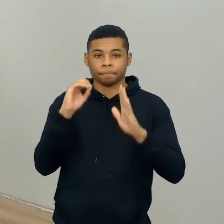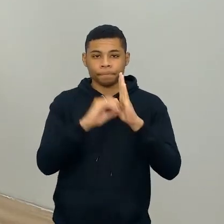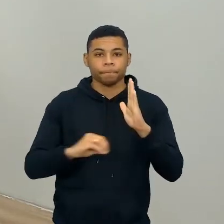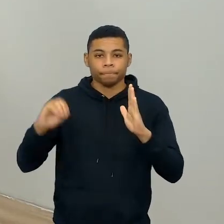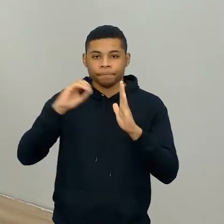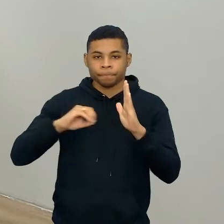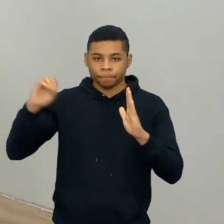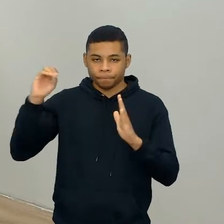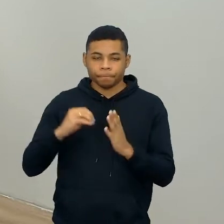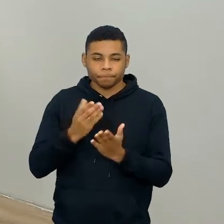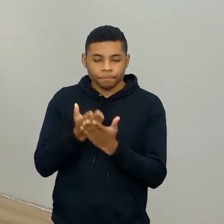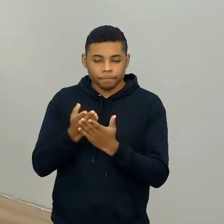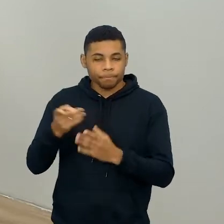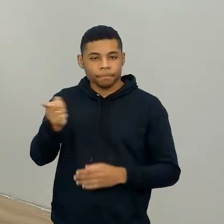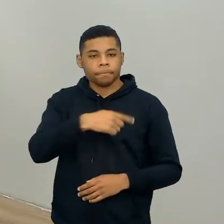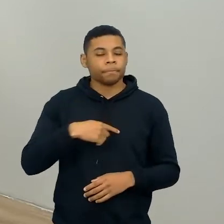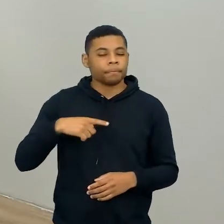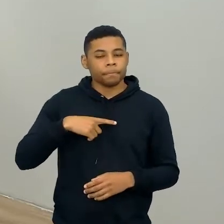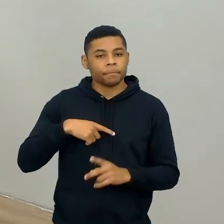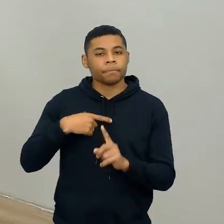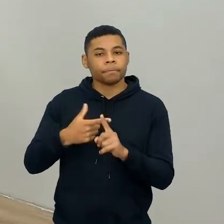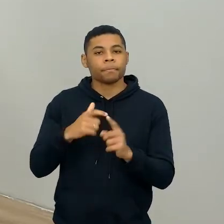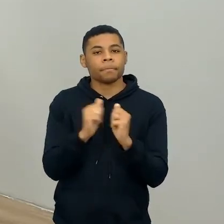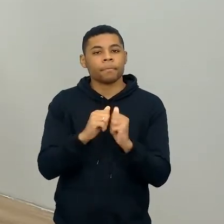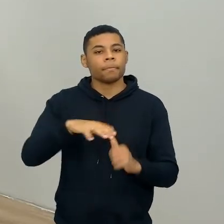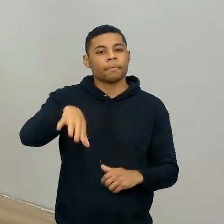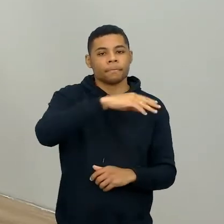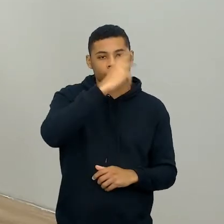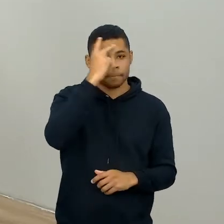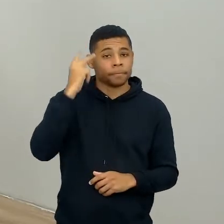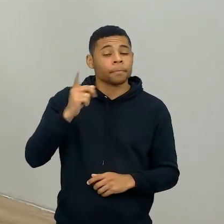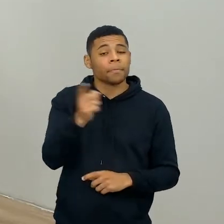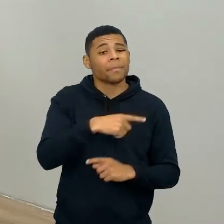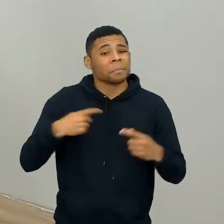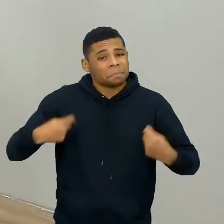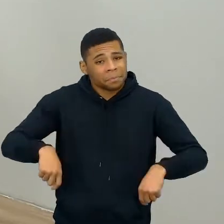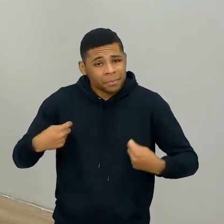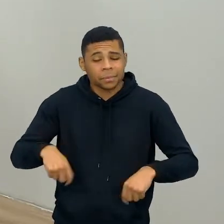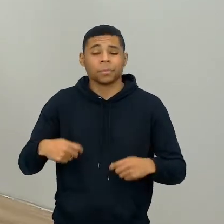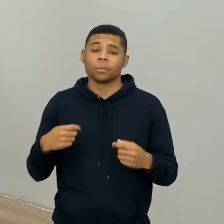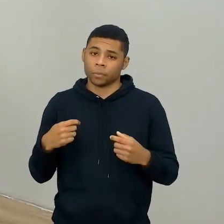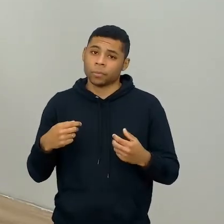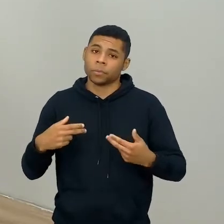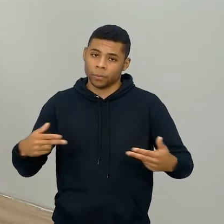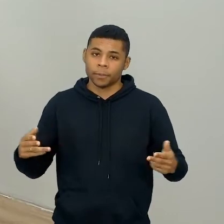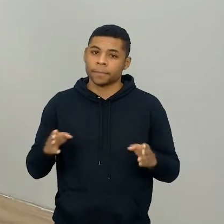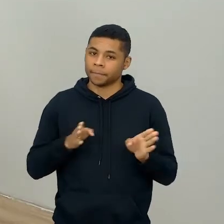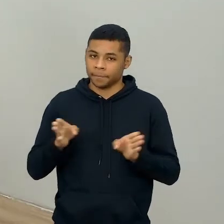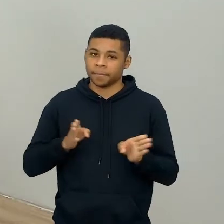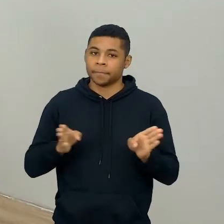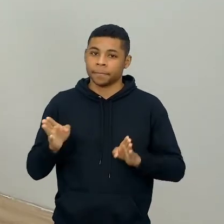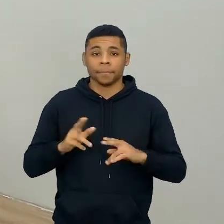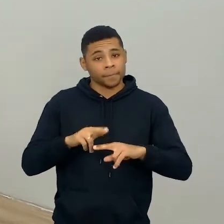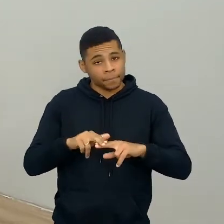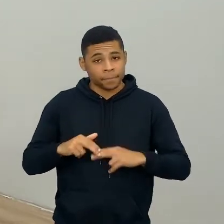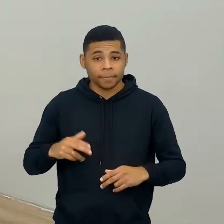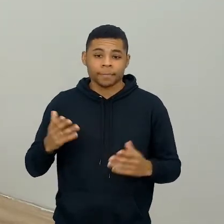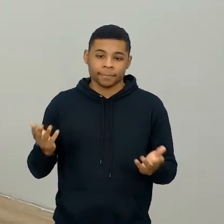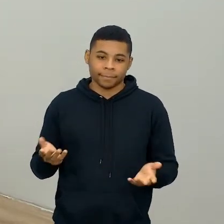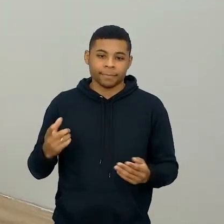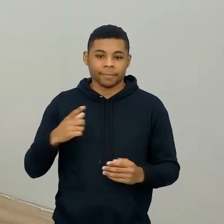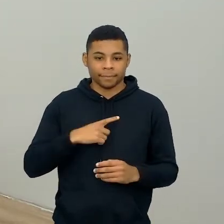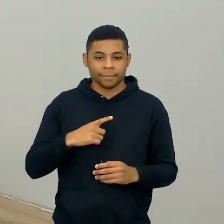as aulas aqui têm, junto da galera que precisa de algumas necessidades especiais. Por isso aqui vai